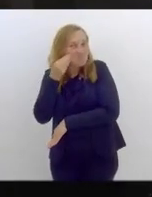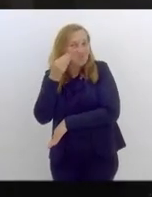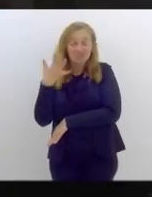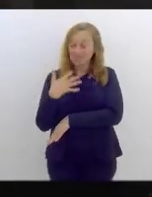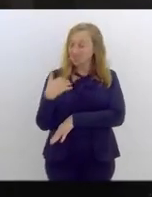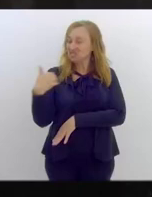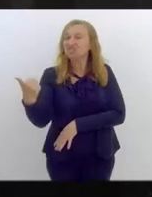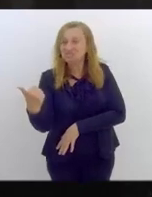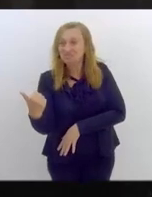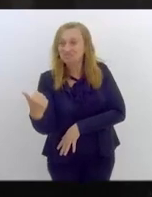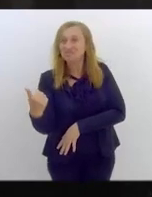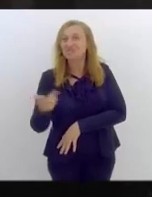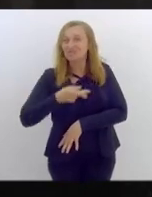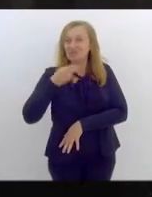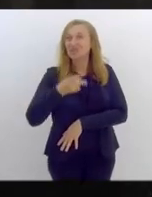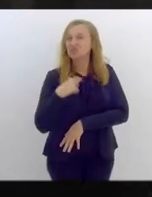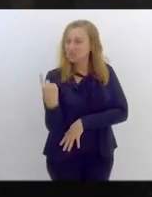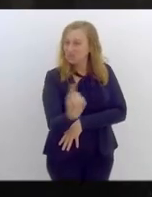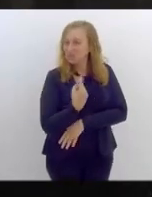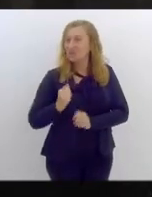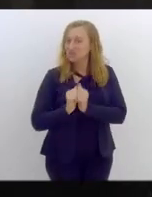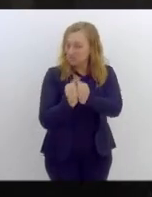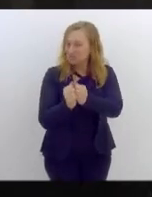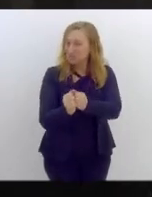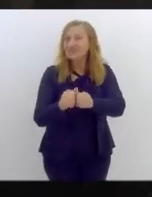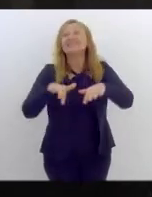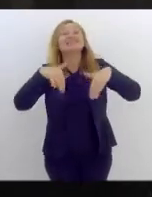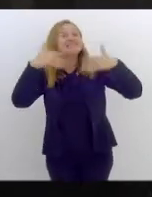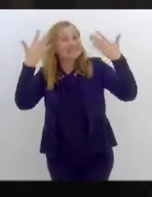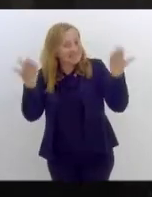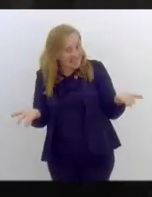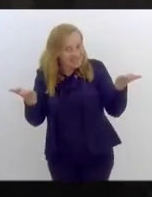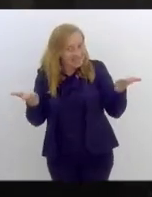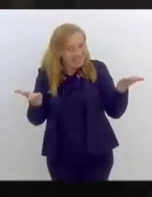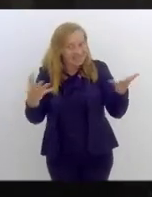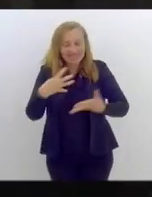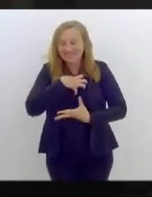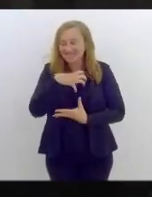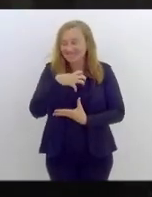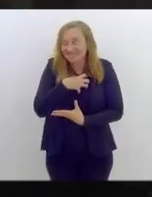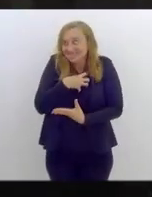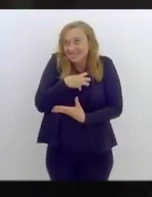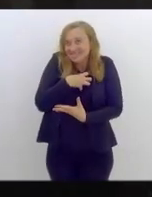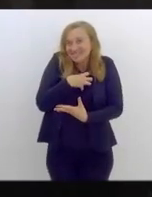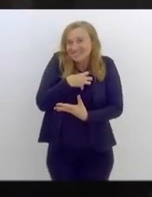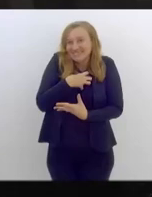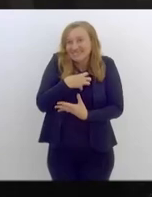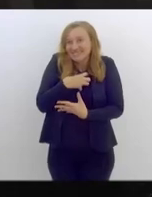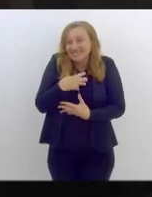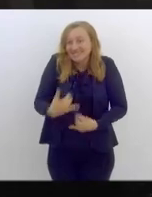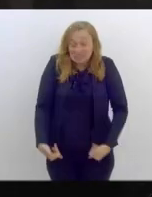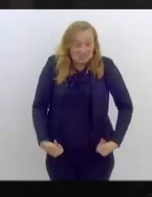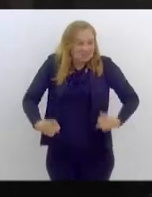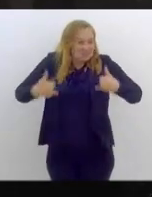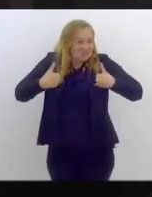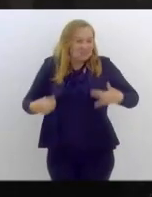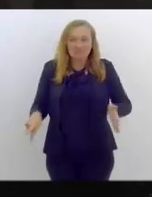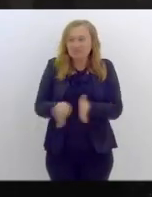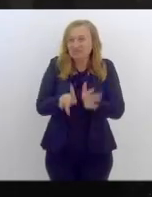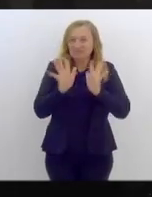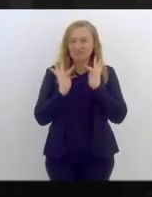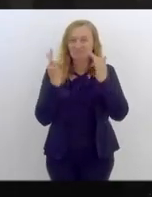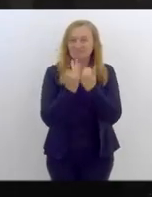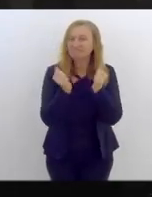chamou e disse que nós estamos juntos. Então, eu me sinto muito honrada de fazer parte dessa família